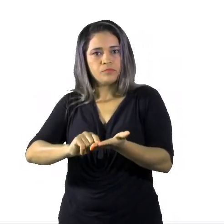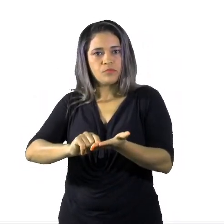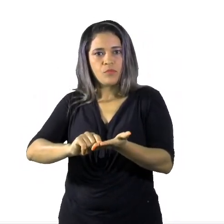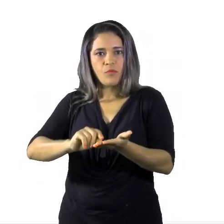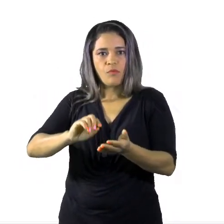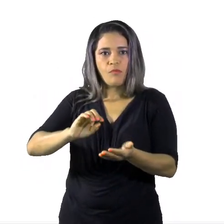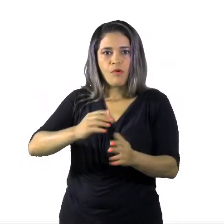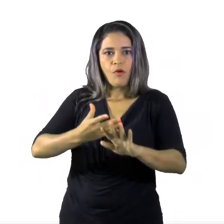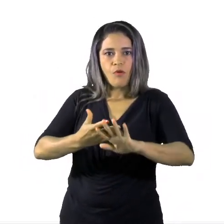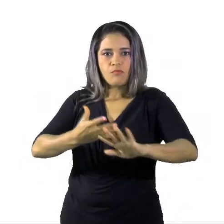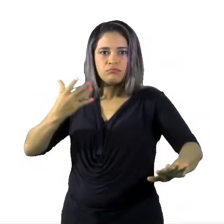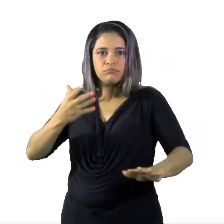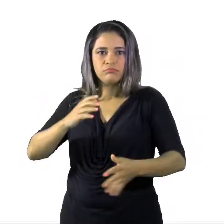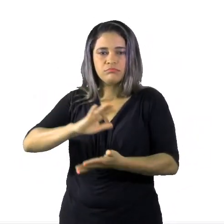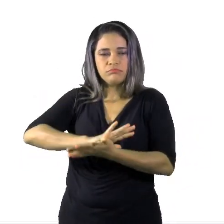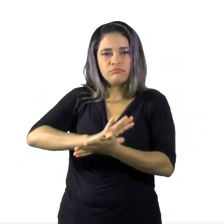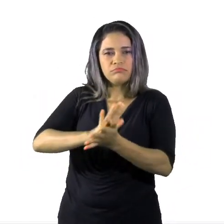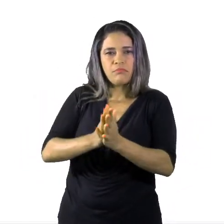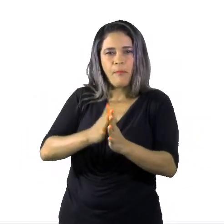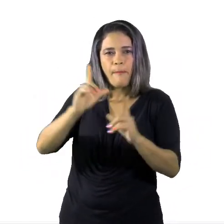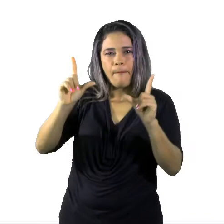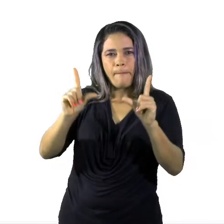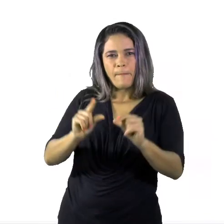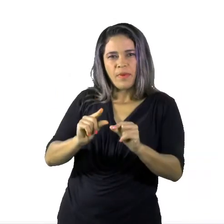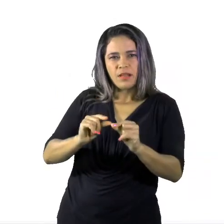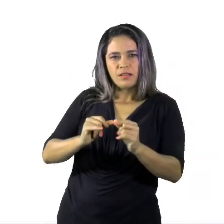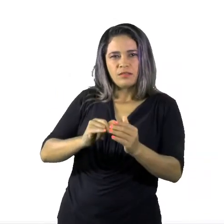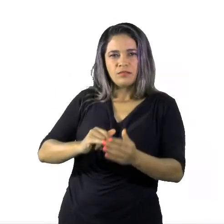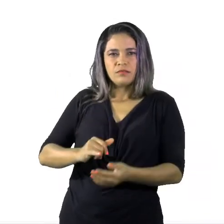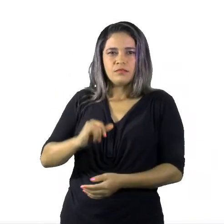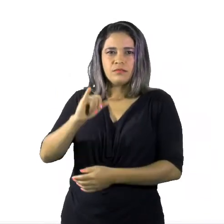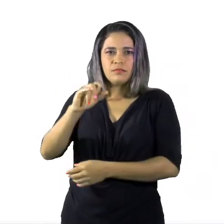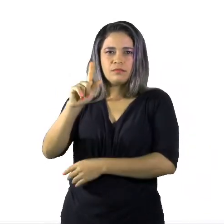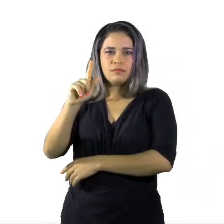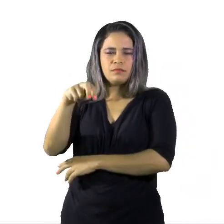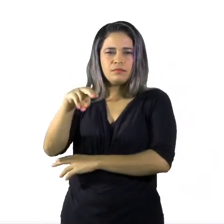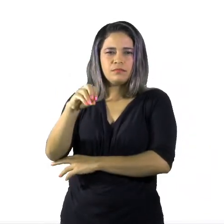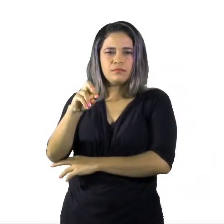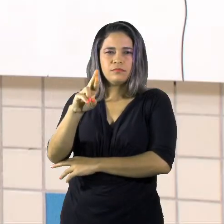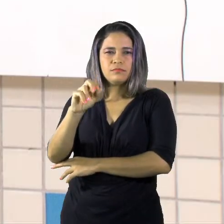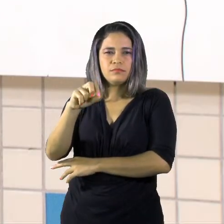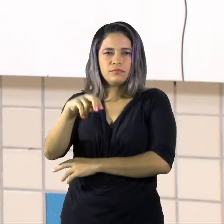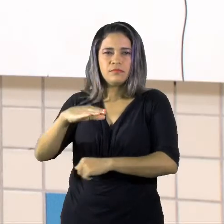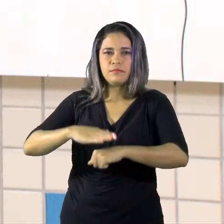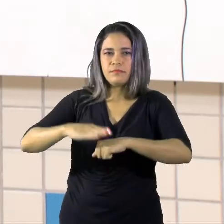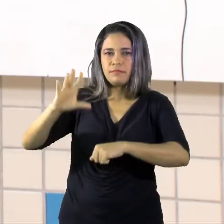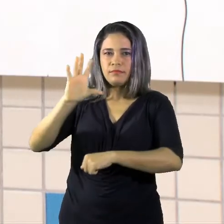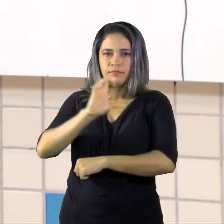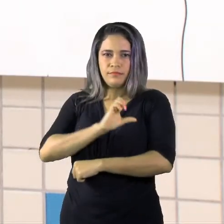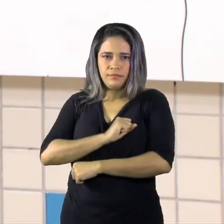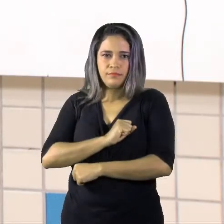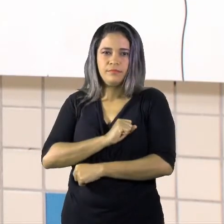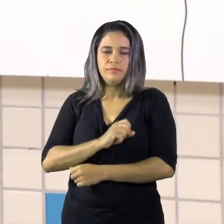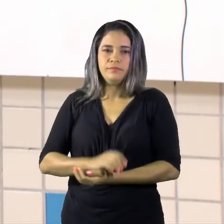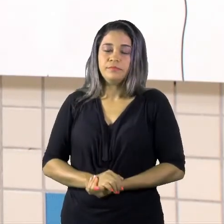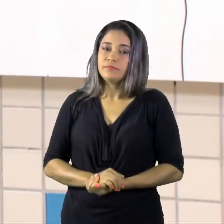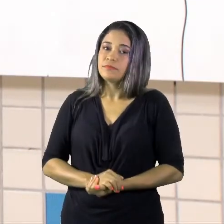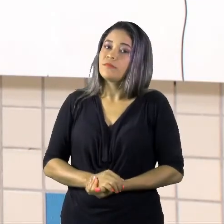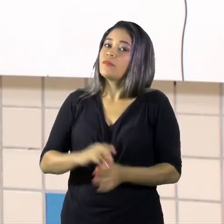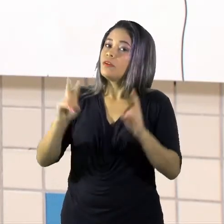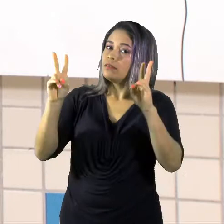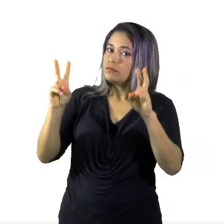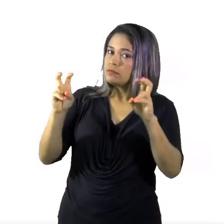Racismo, Menos Ignorância e Mais Amor, de Almicar Araújo Pereira. O tema abordado no texto